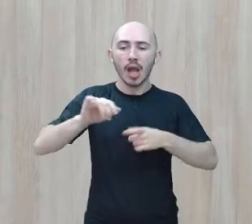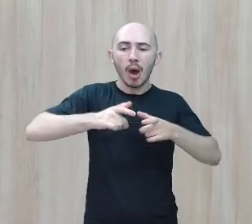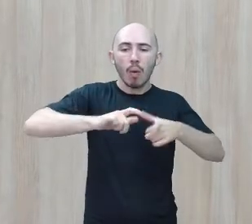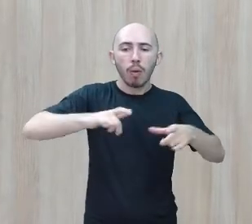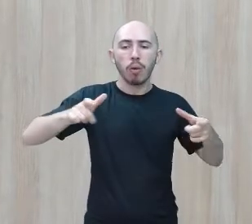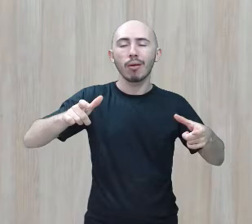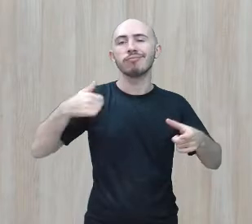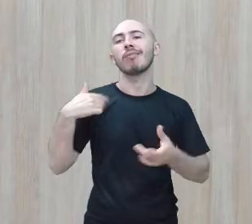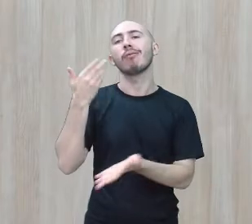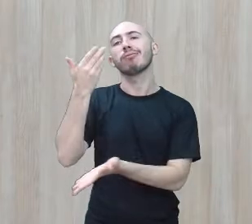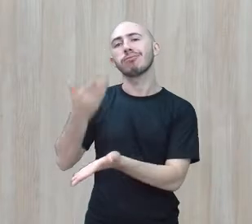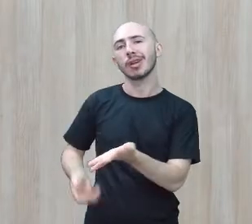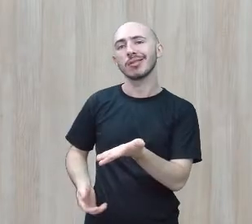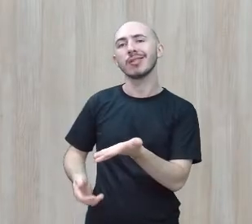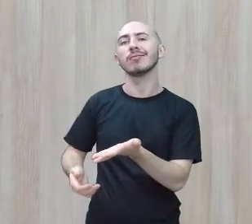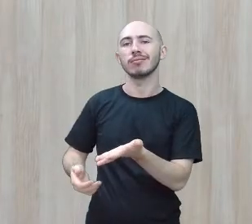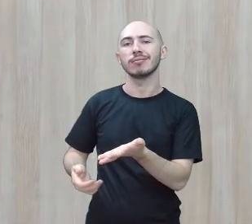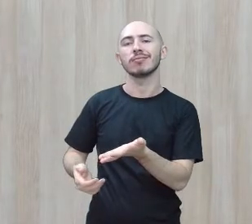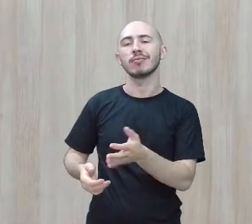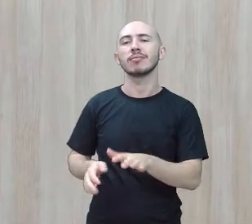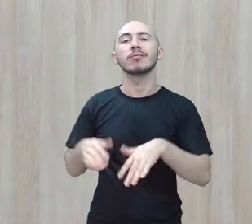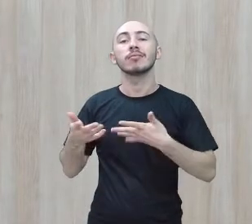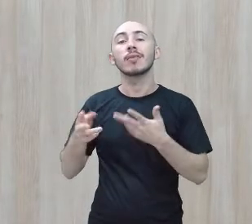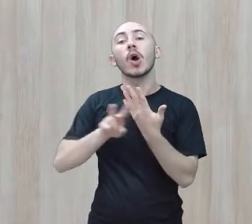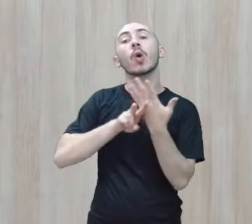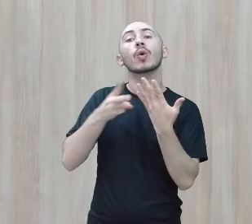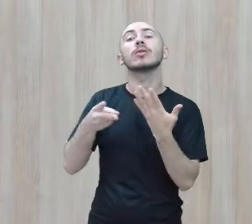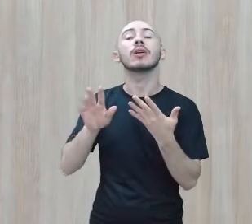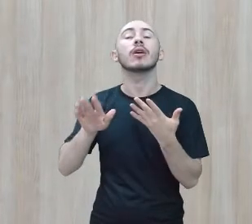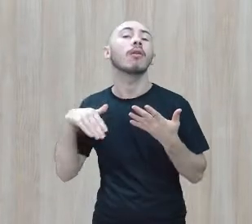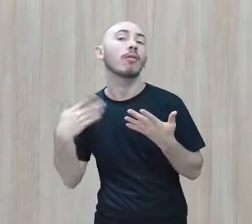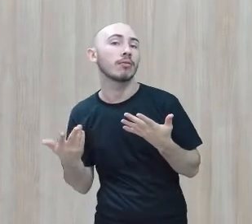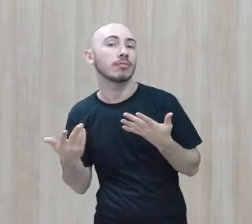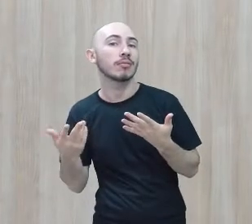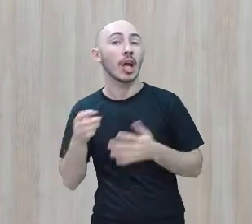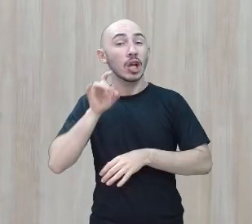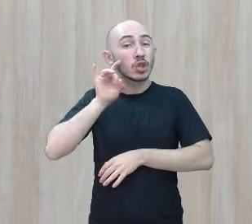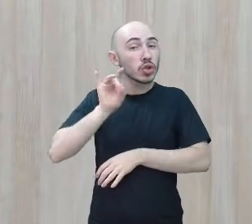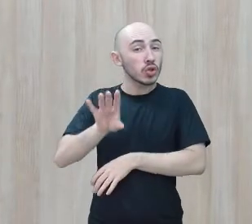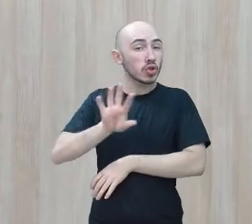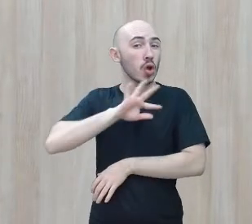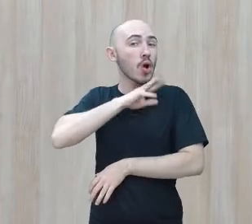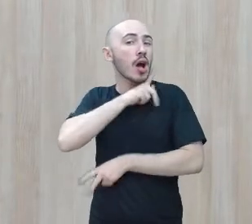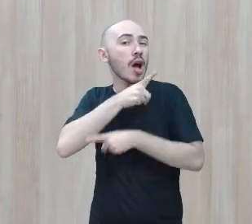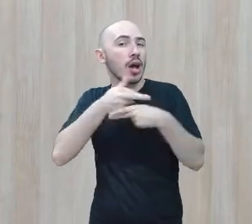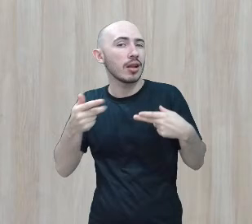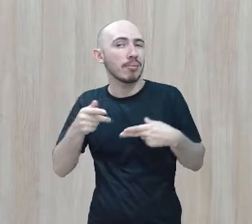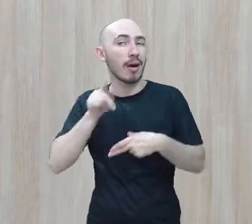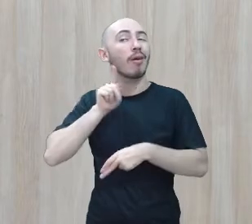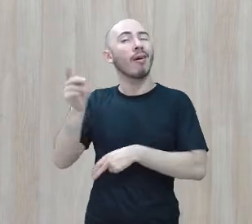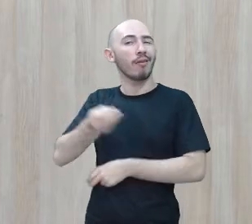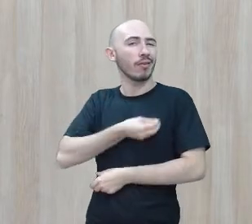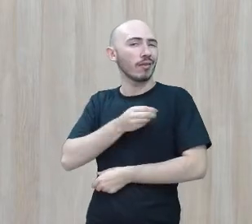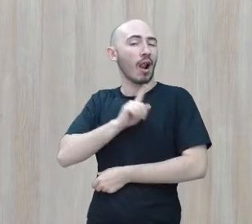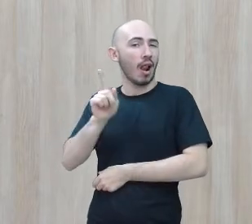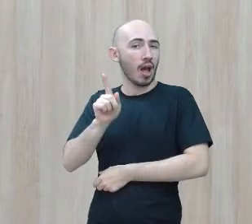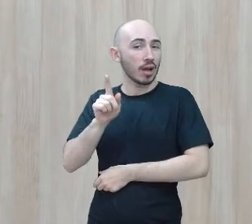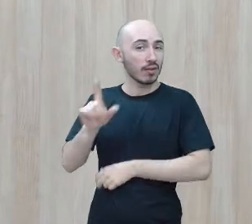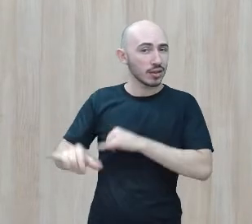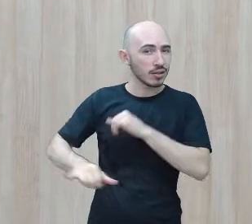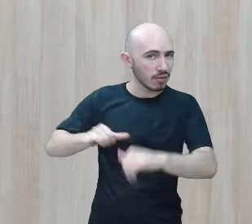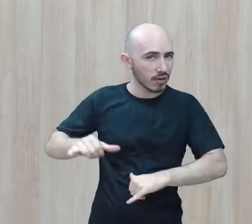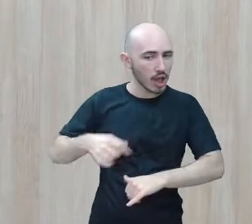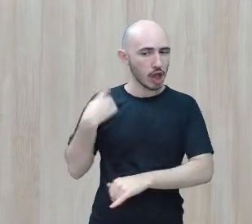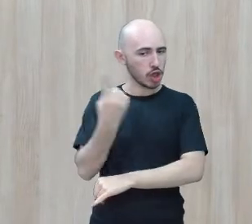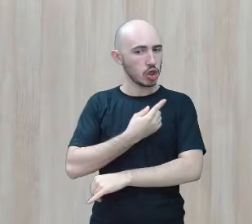toda aquela área. E quais as consequências? Será que é só os animais que vivem lá que vão sofrer? E